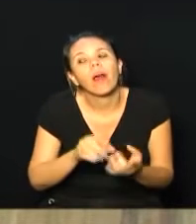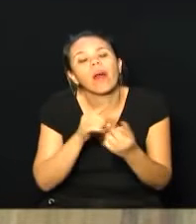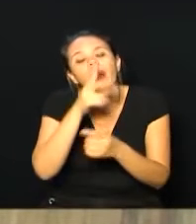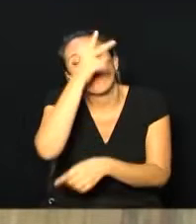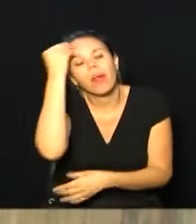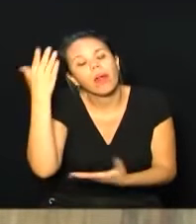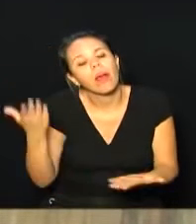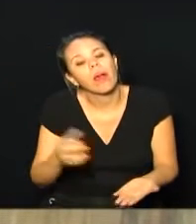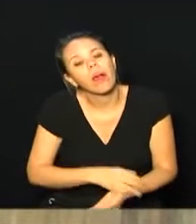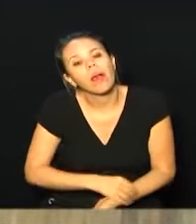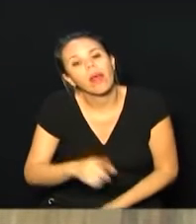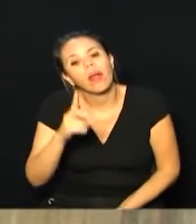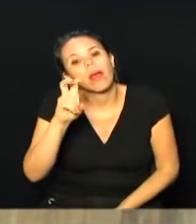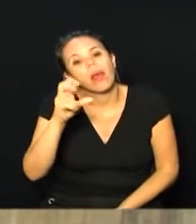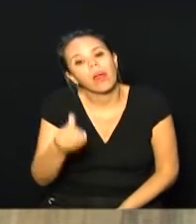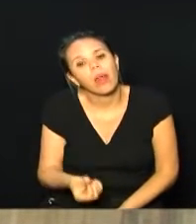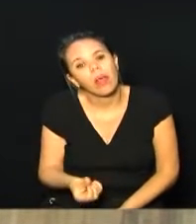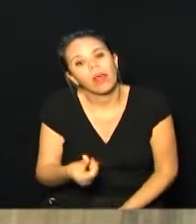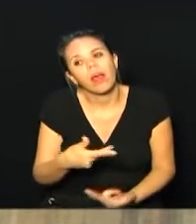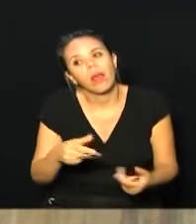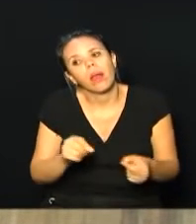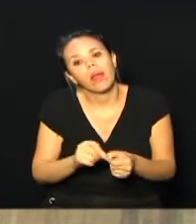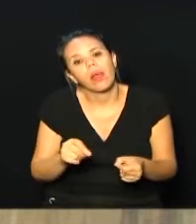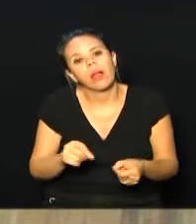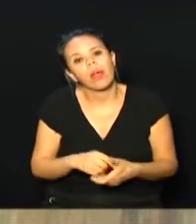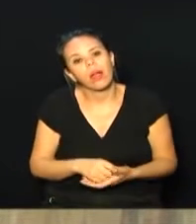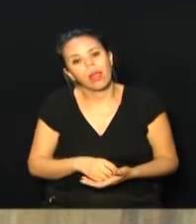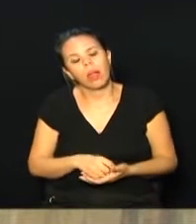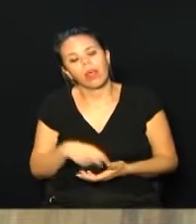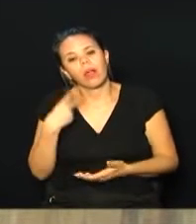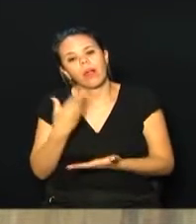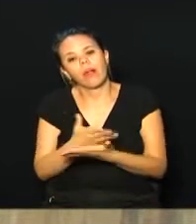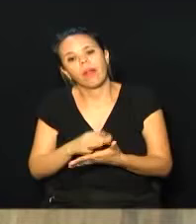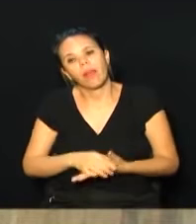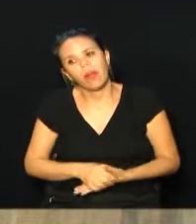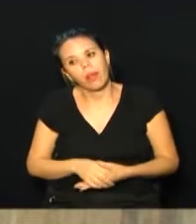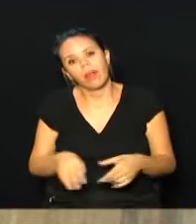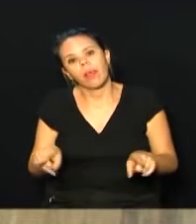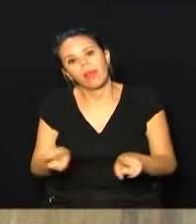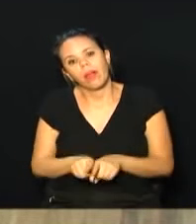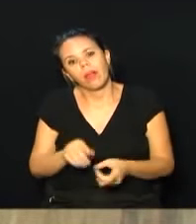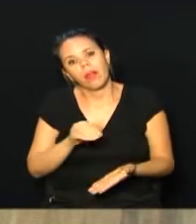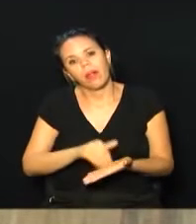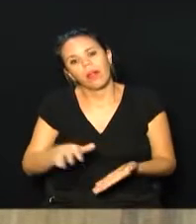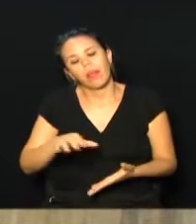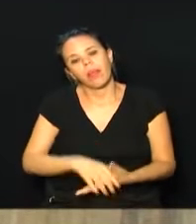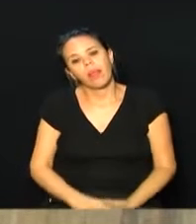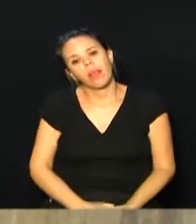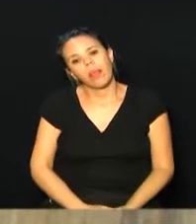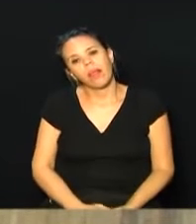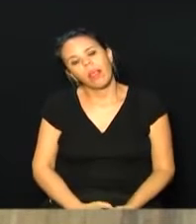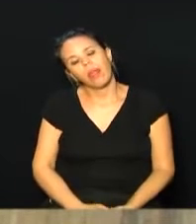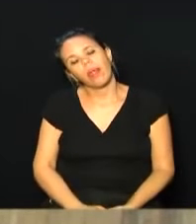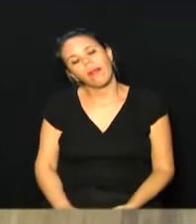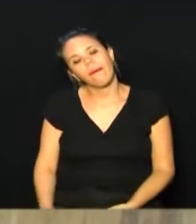Públicos através do 156 ou até das demandas enviadas pelos parlamentares também à Secretaria.